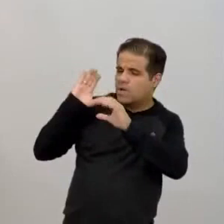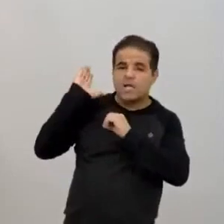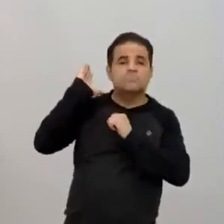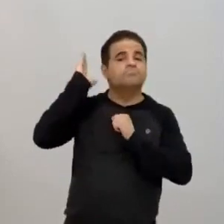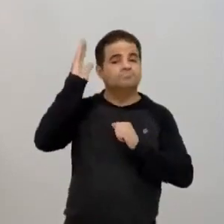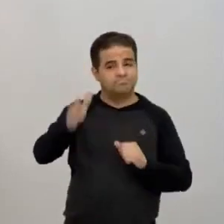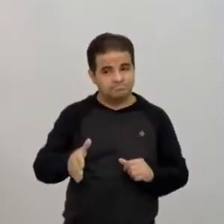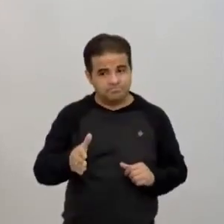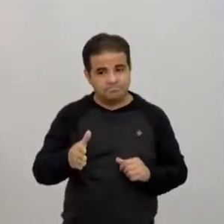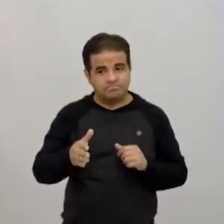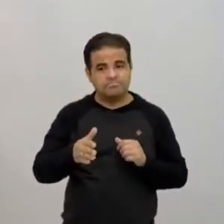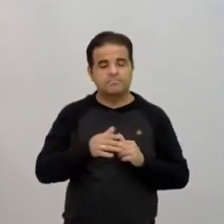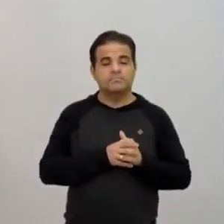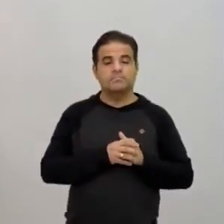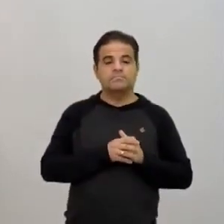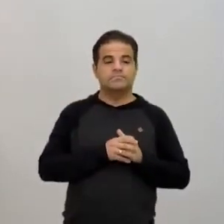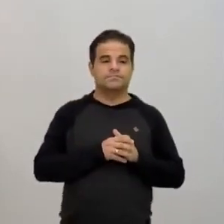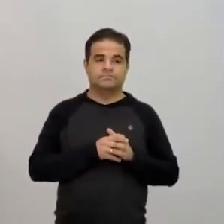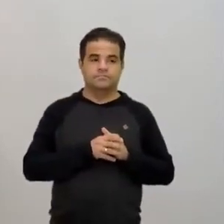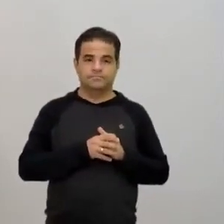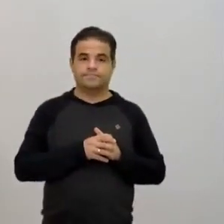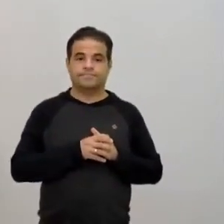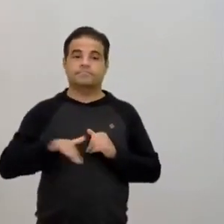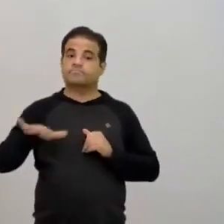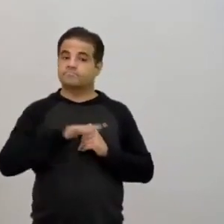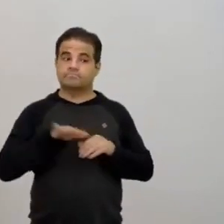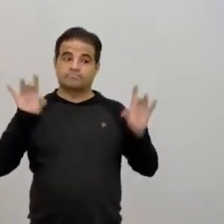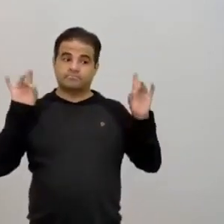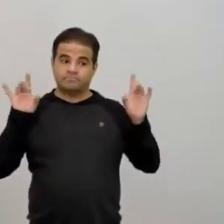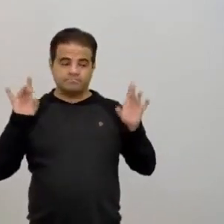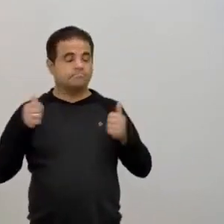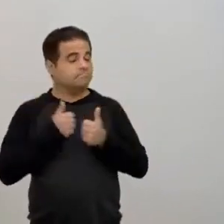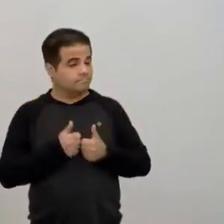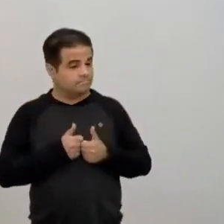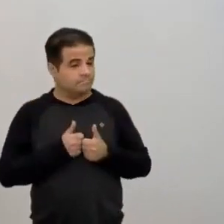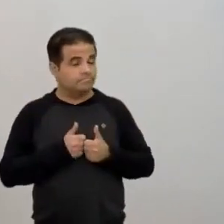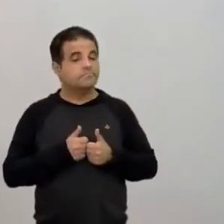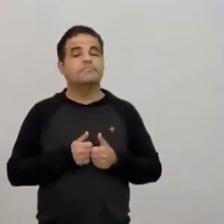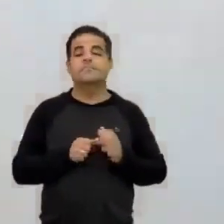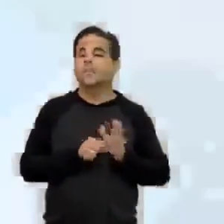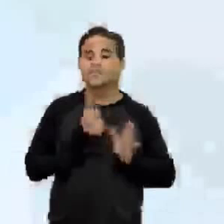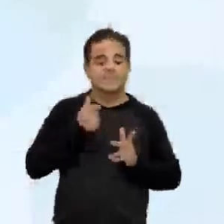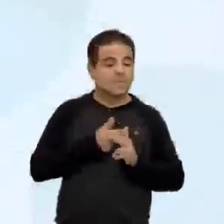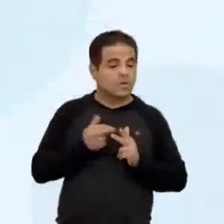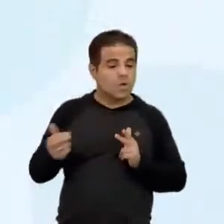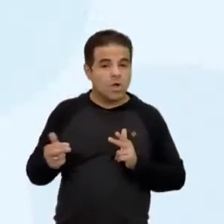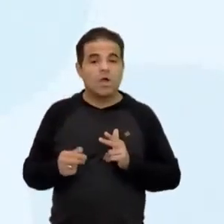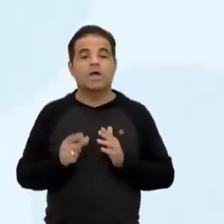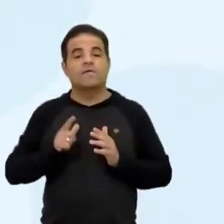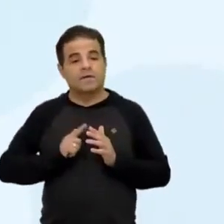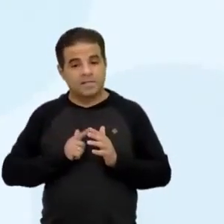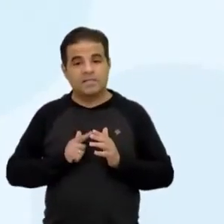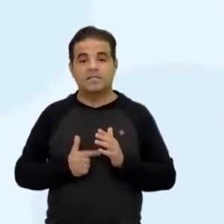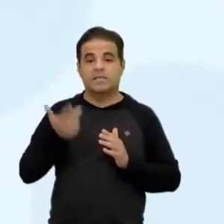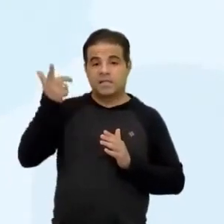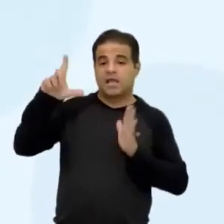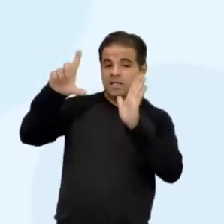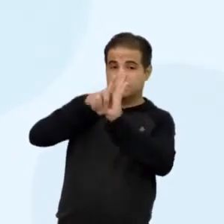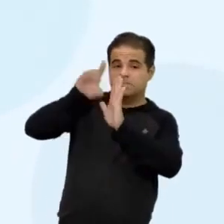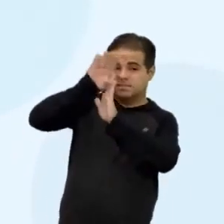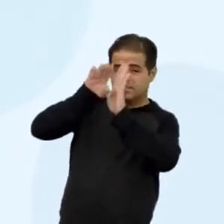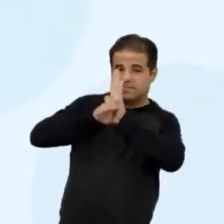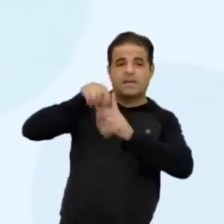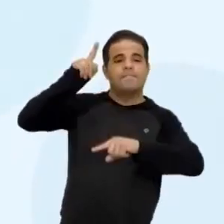aqui, ó. Chique. Chicrete. Então, bora lá. A primeira coisa que a gente vai ter aí é a lista de